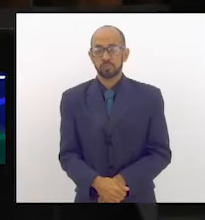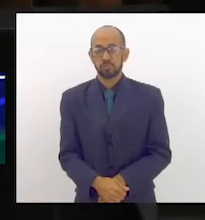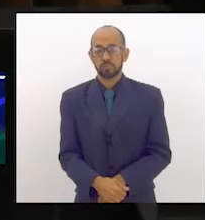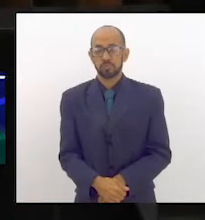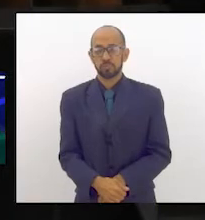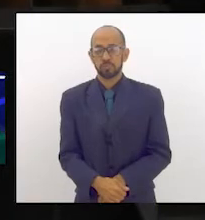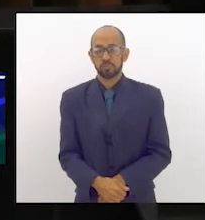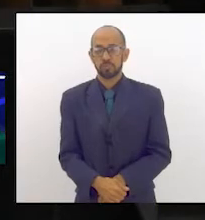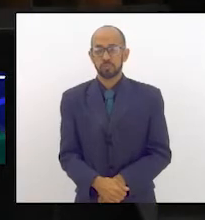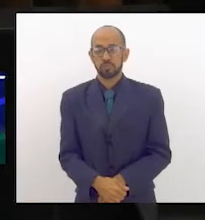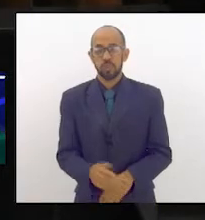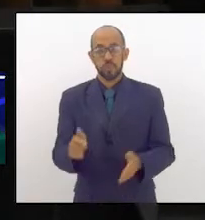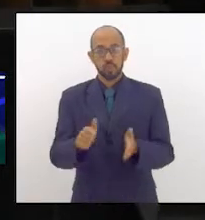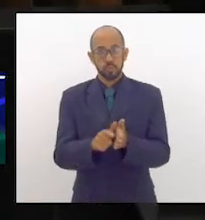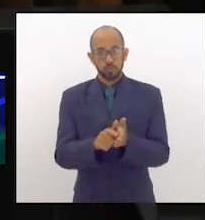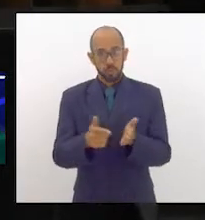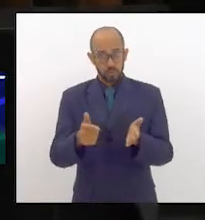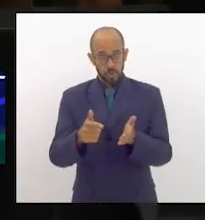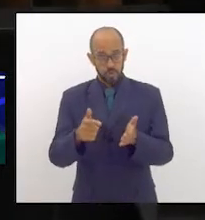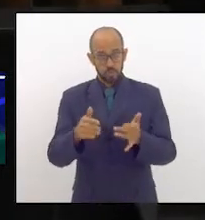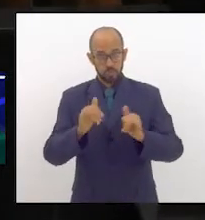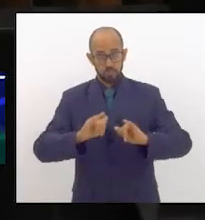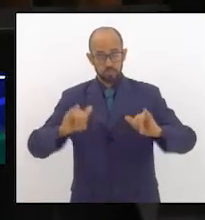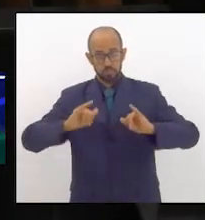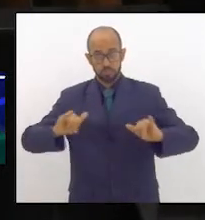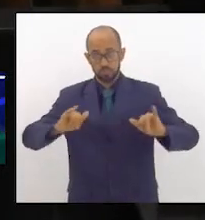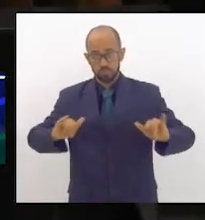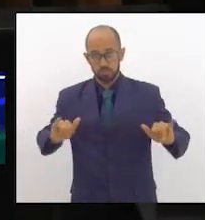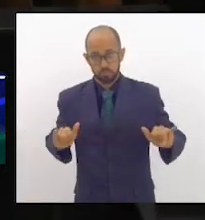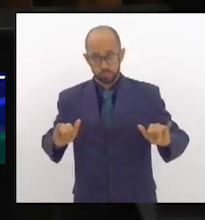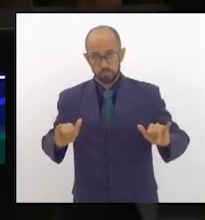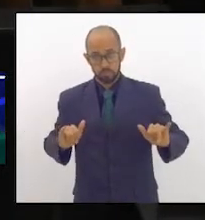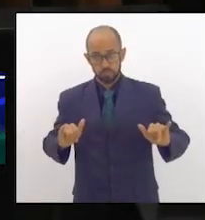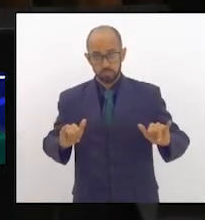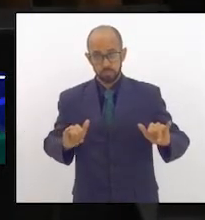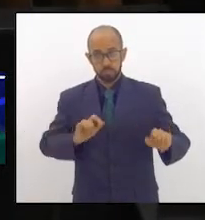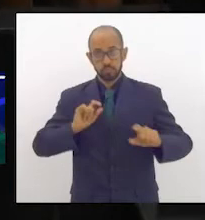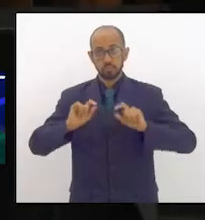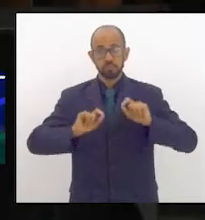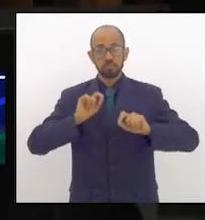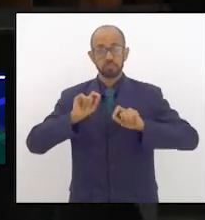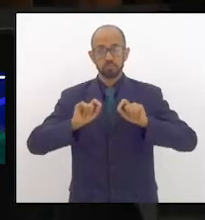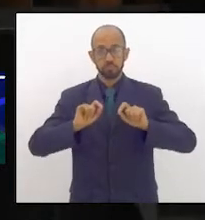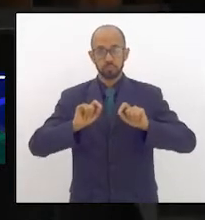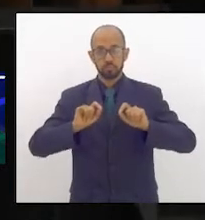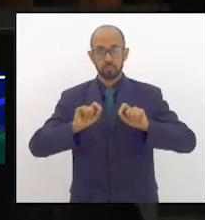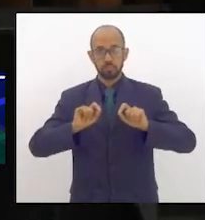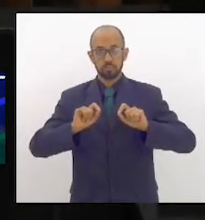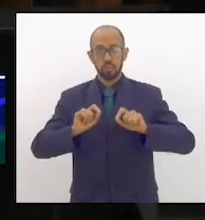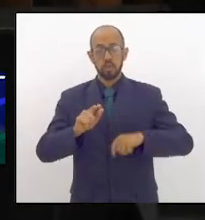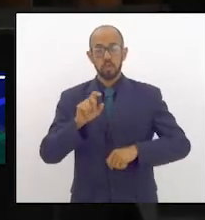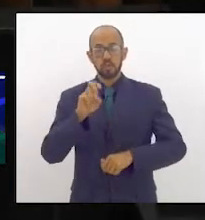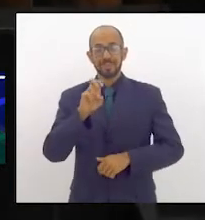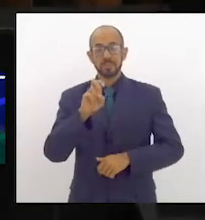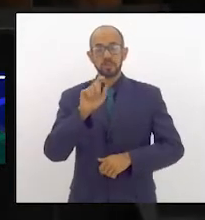e o jornais publicaram o que os 5g